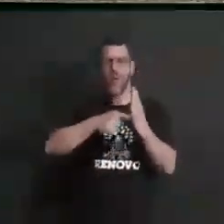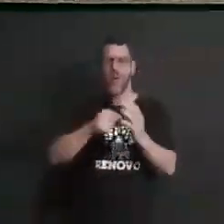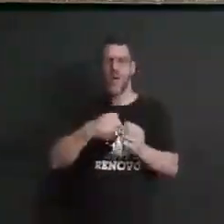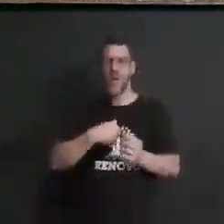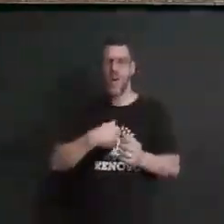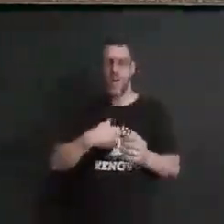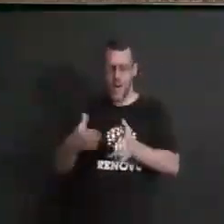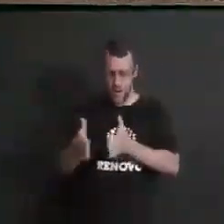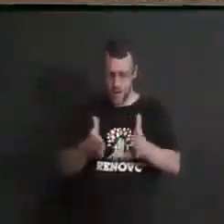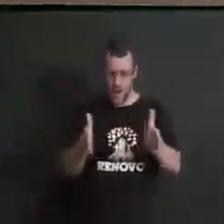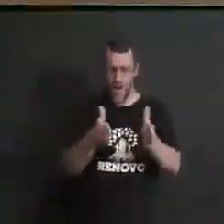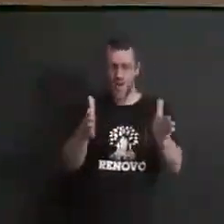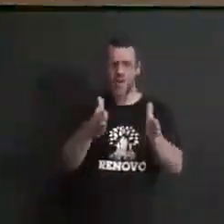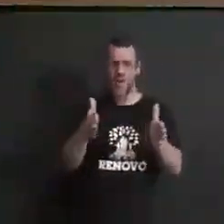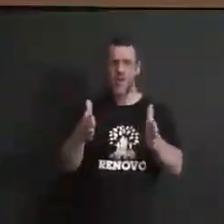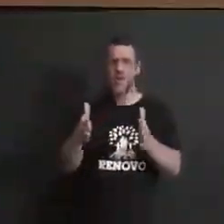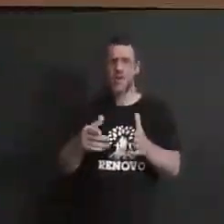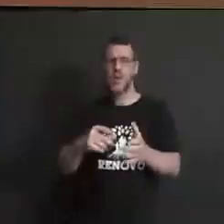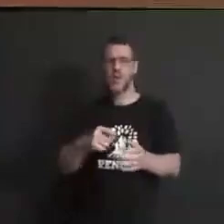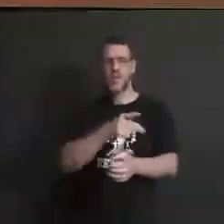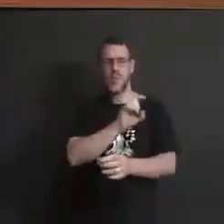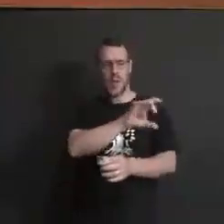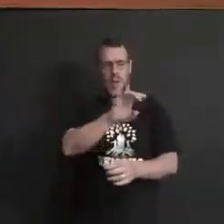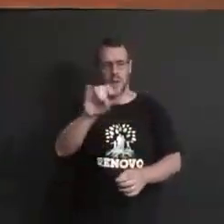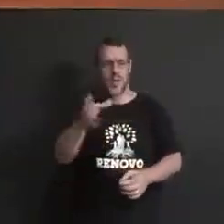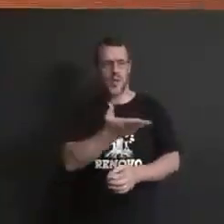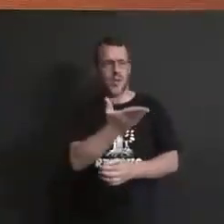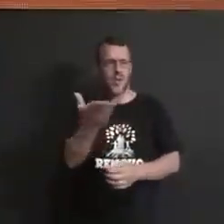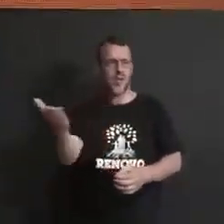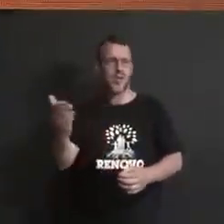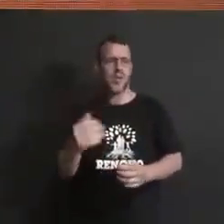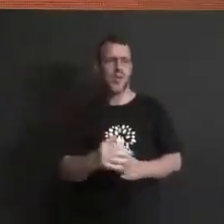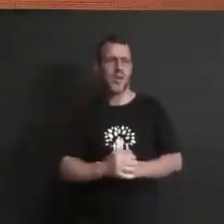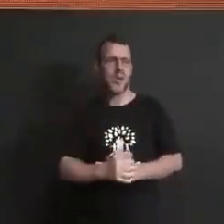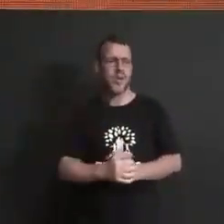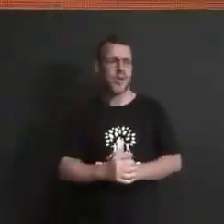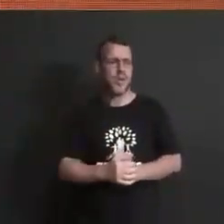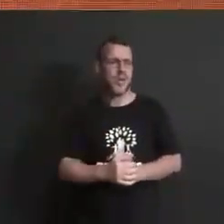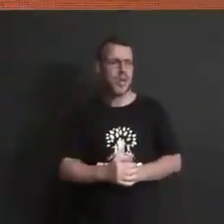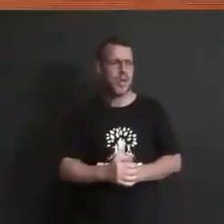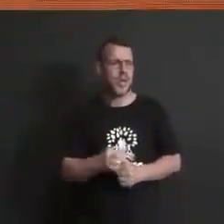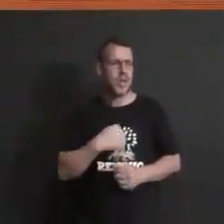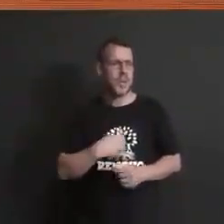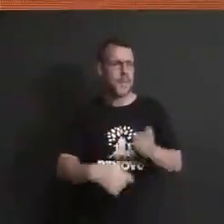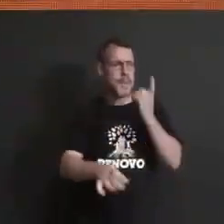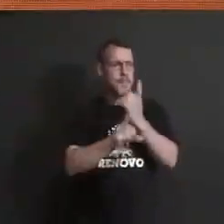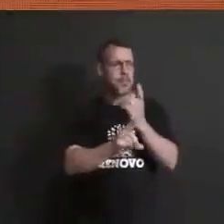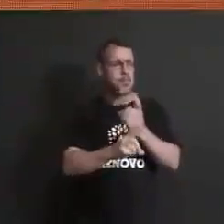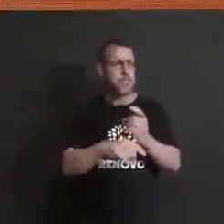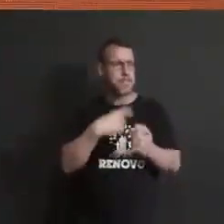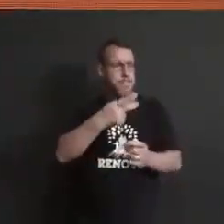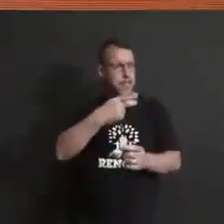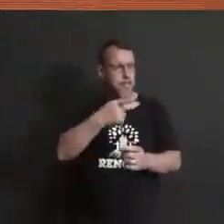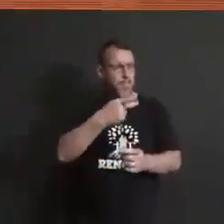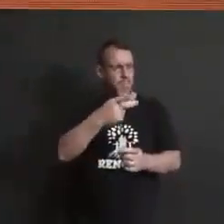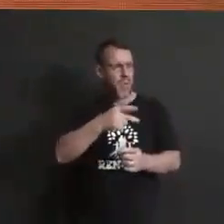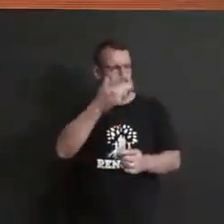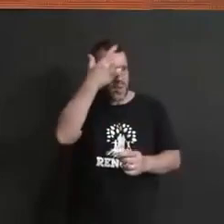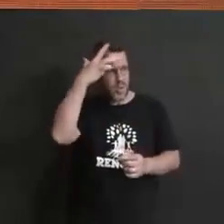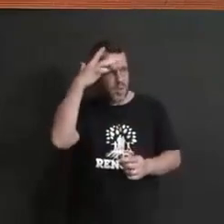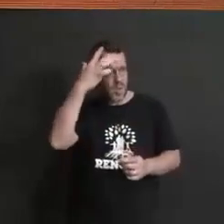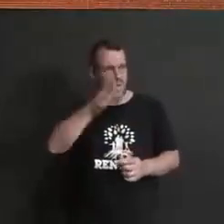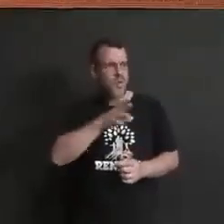abrindo caminho para você. Cada encontro desse eu estou encontrando alguém, eu estou falando de alguém, eu estou